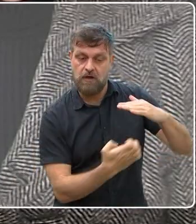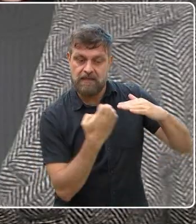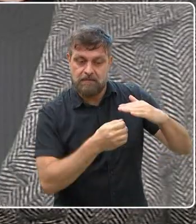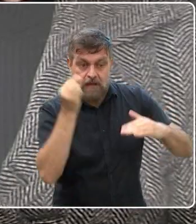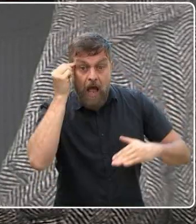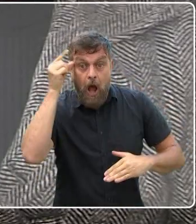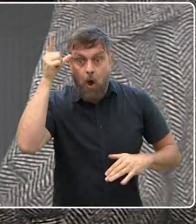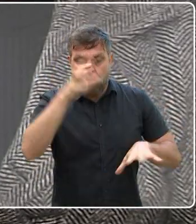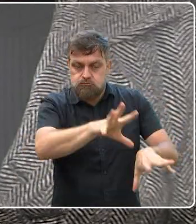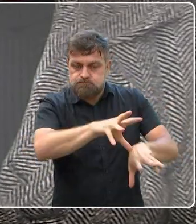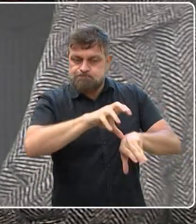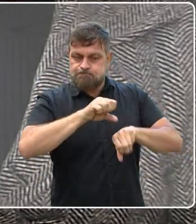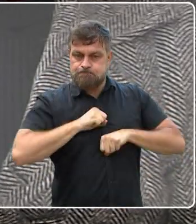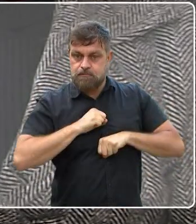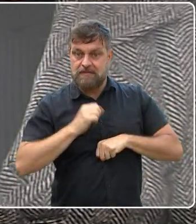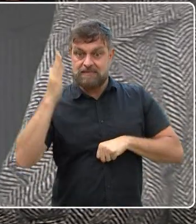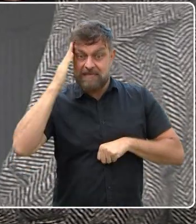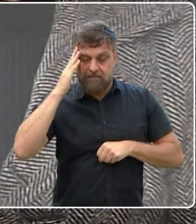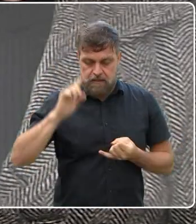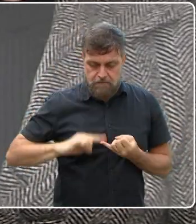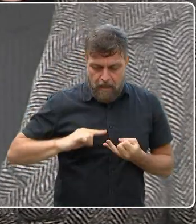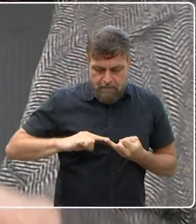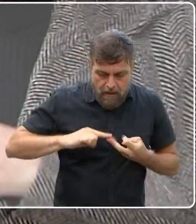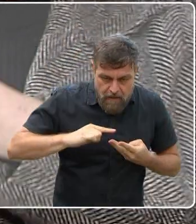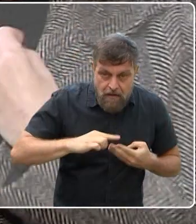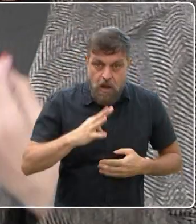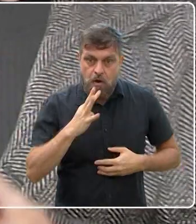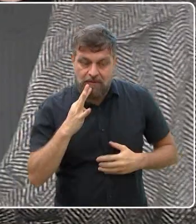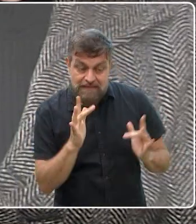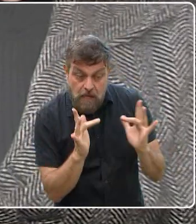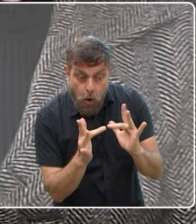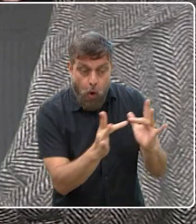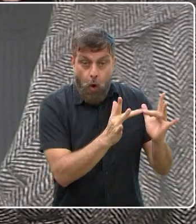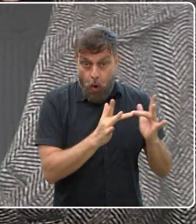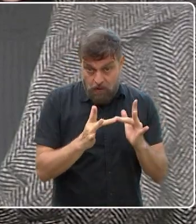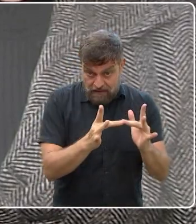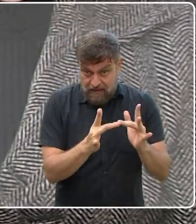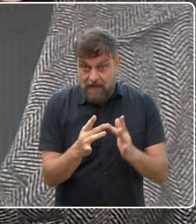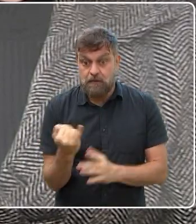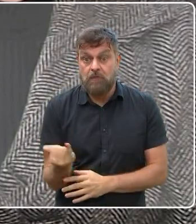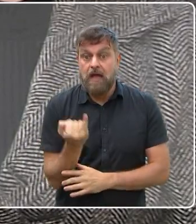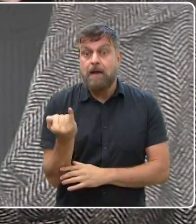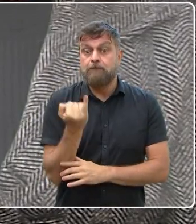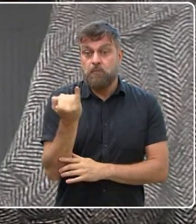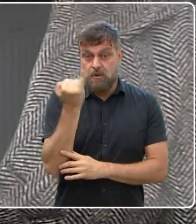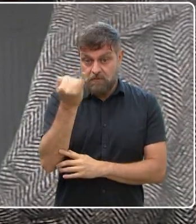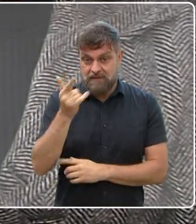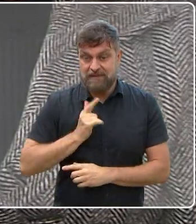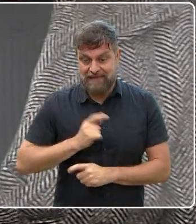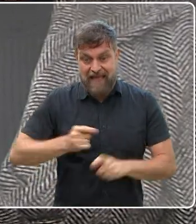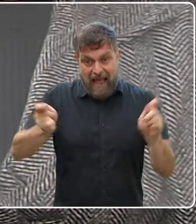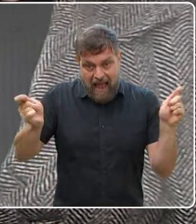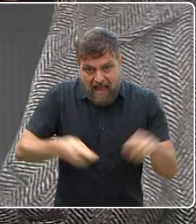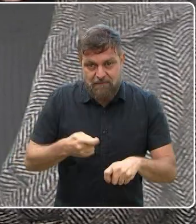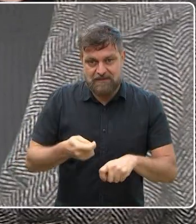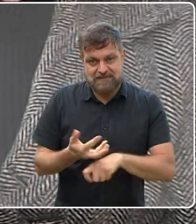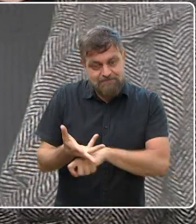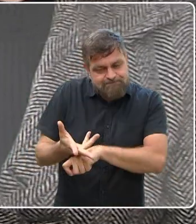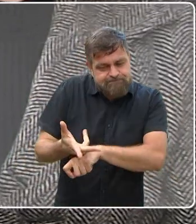onde ele está entrando, quais são as oportunidades, fazer contatos. Acho que isso muito na parte de